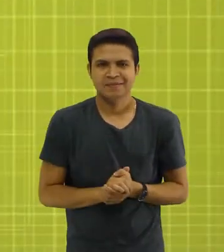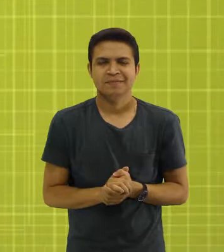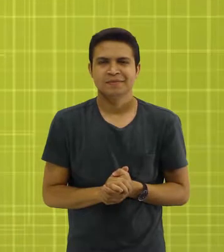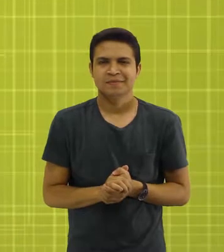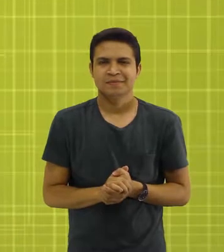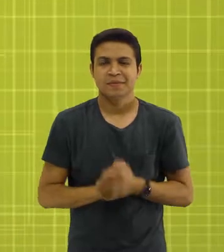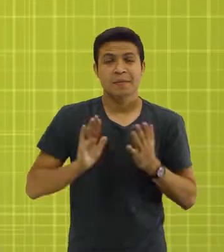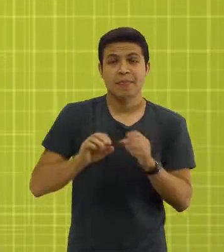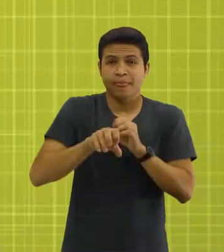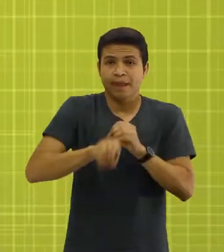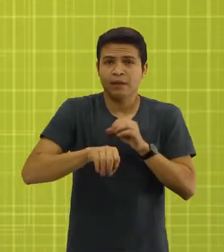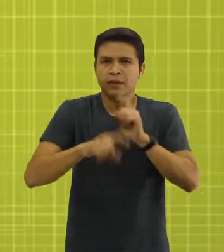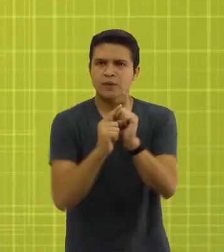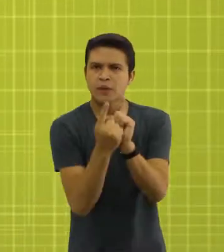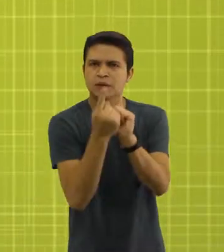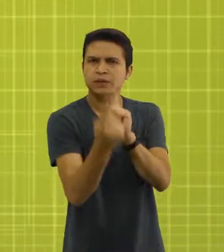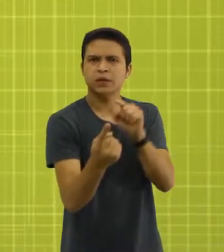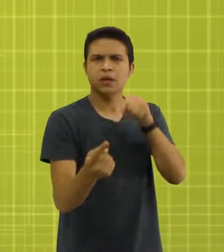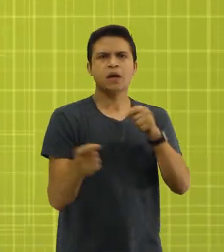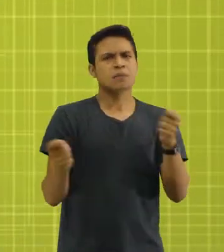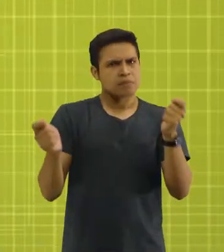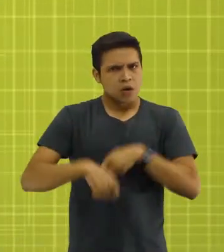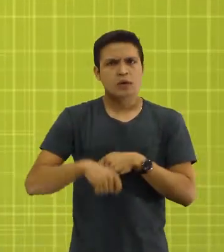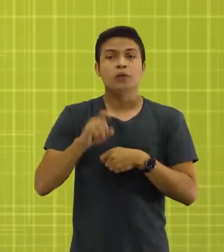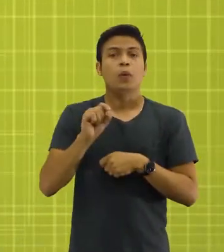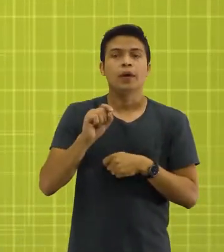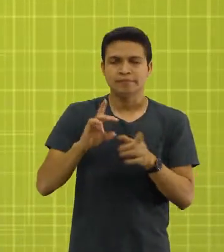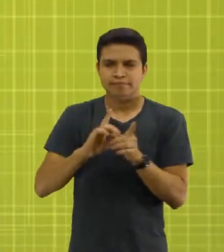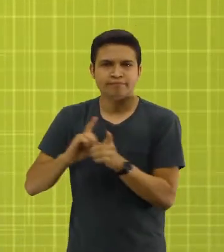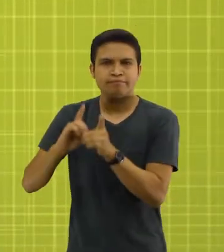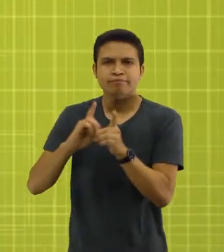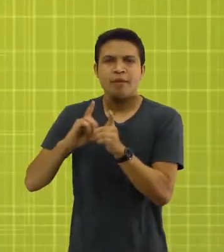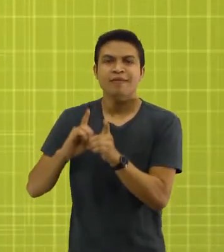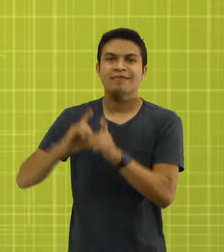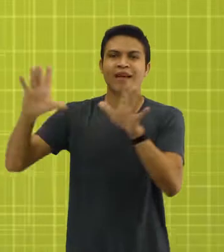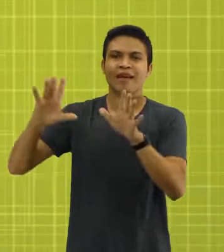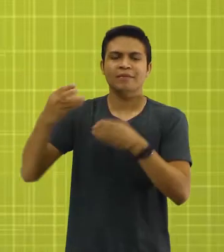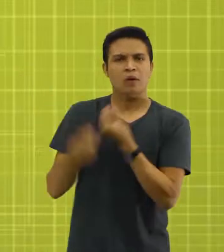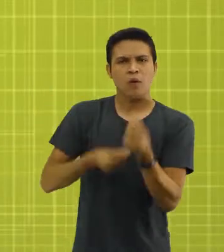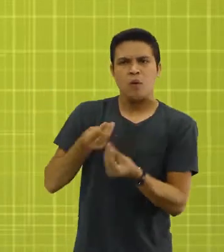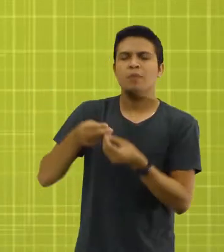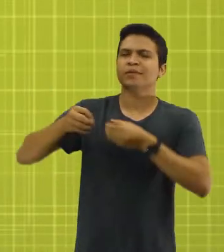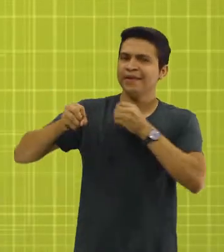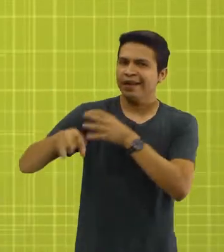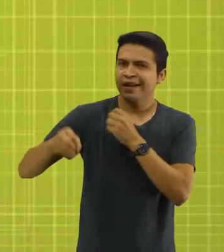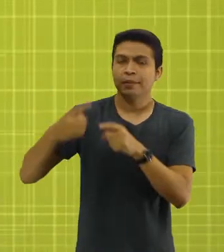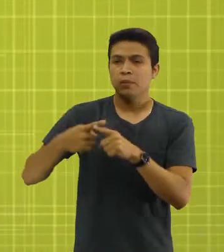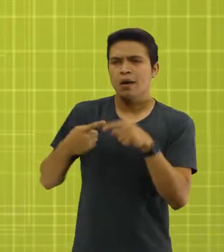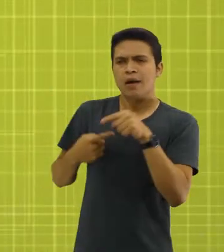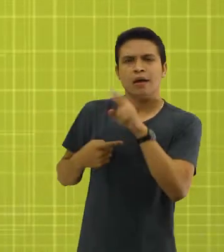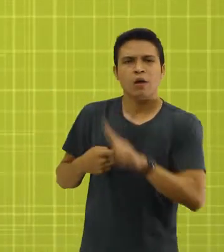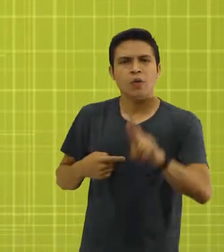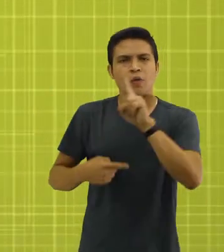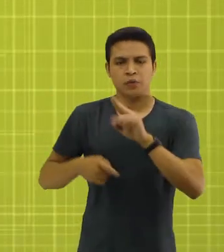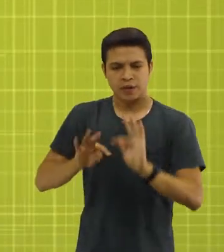comunicação. A educação à distância pode ser considerada a mais democrática das modalidades de educação, pois se